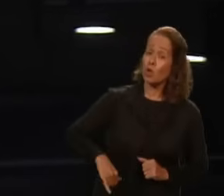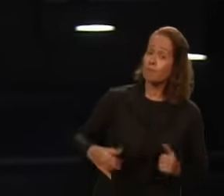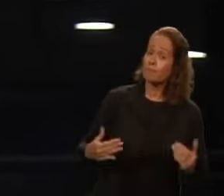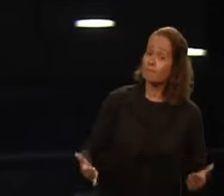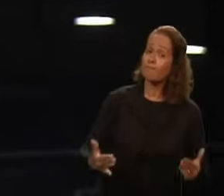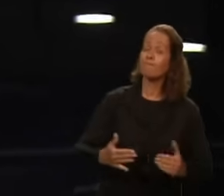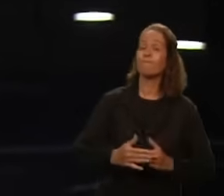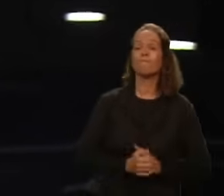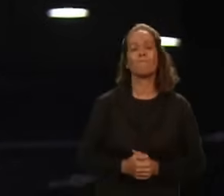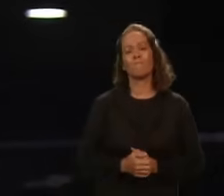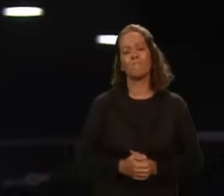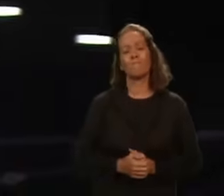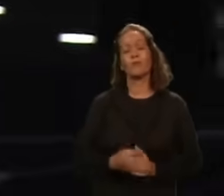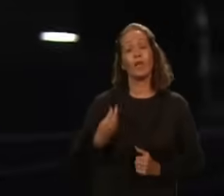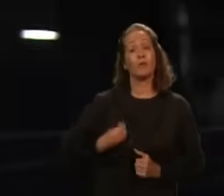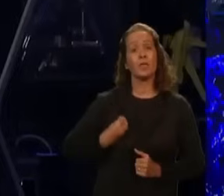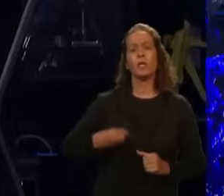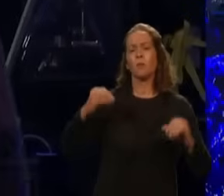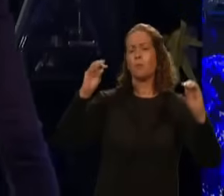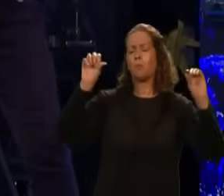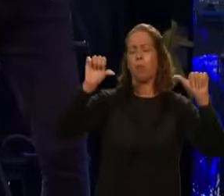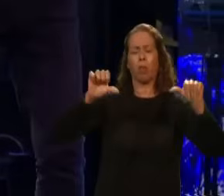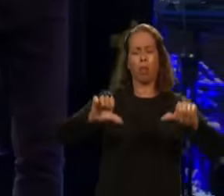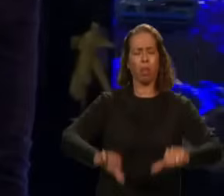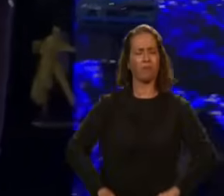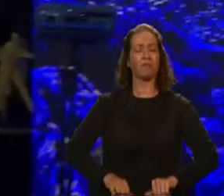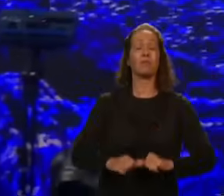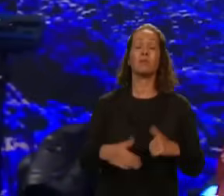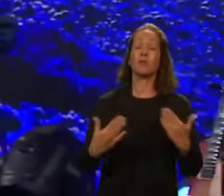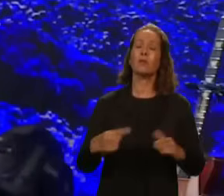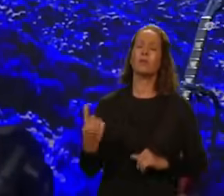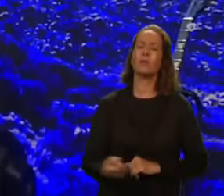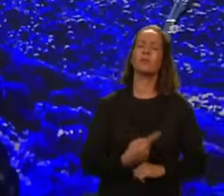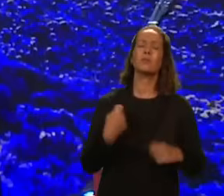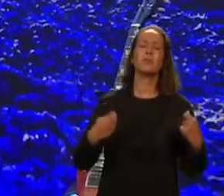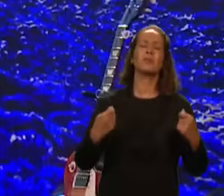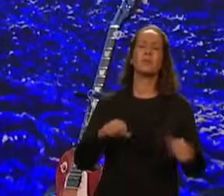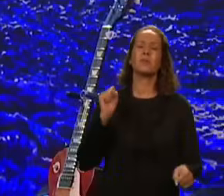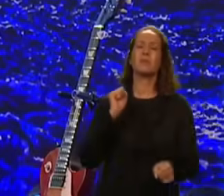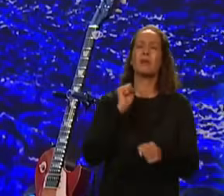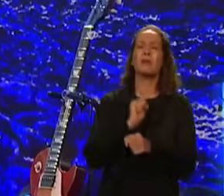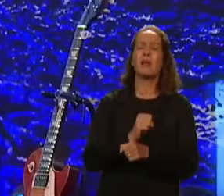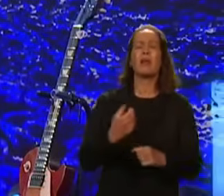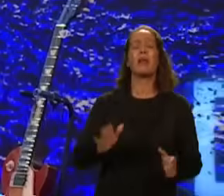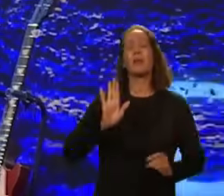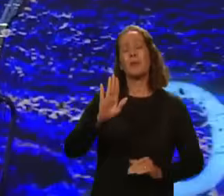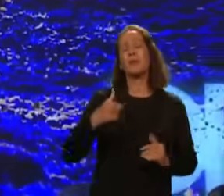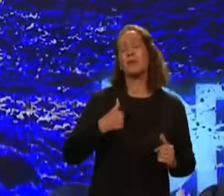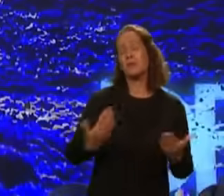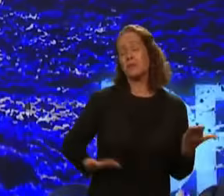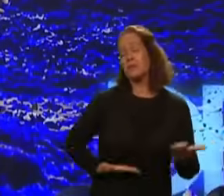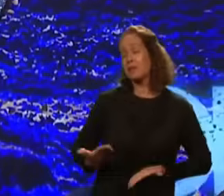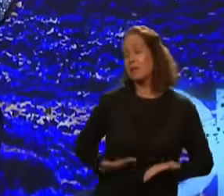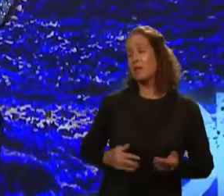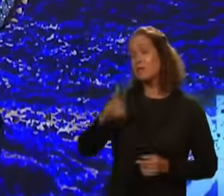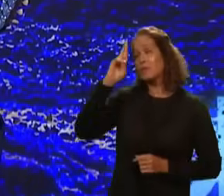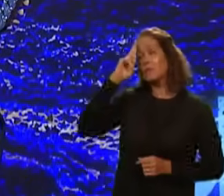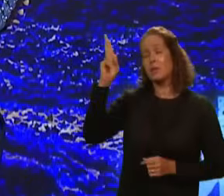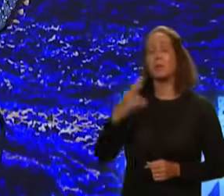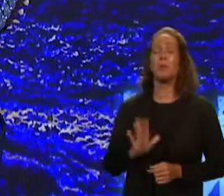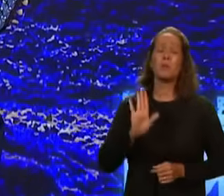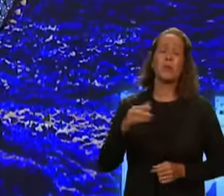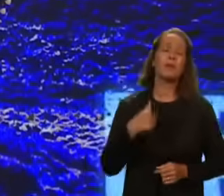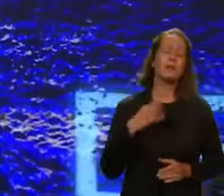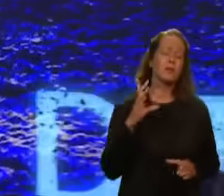Aí, ó, desmoronou tudo. Então nós temos que parar com essa coisa: ai, mas eu sou servo do Senhor, ai, mas eu sou dizimista